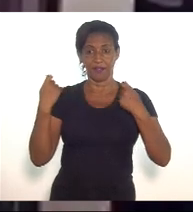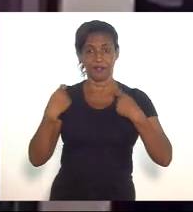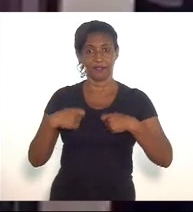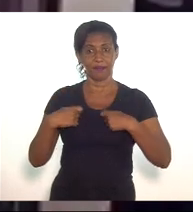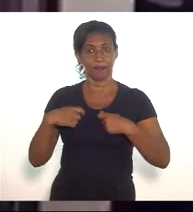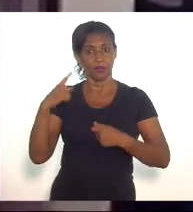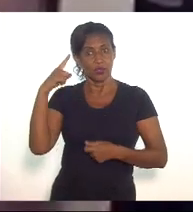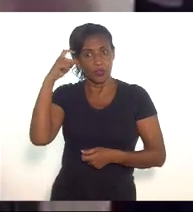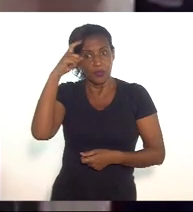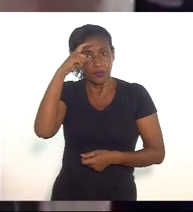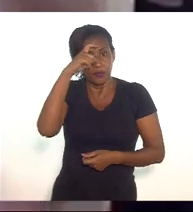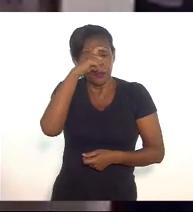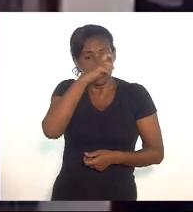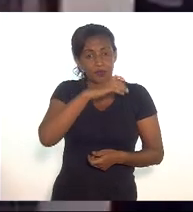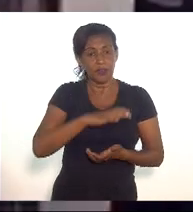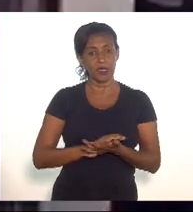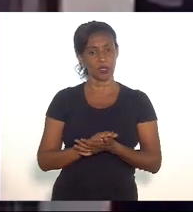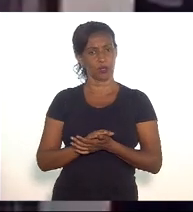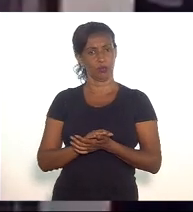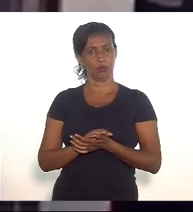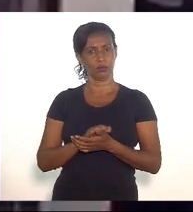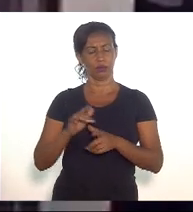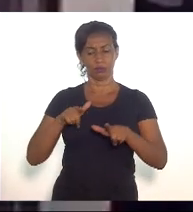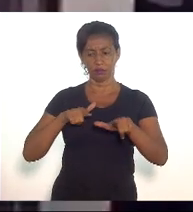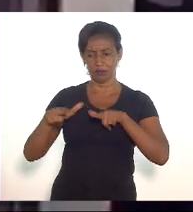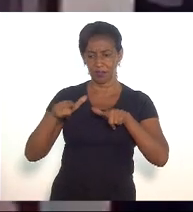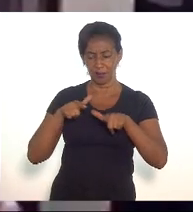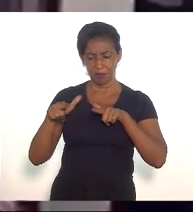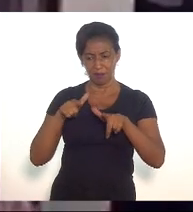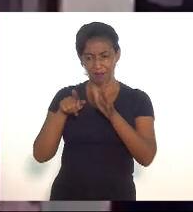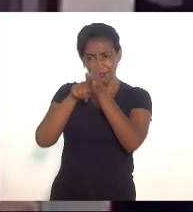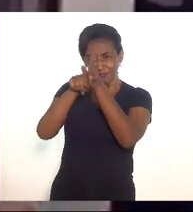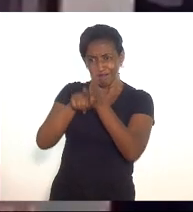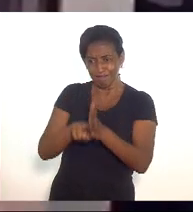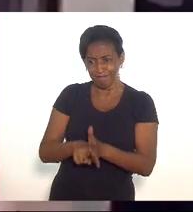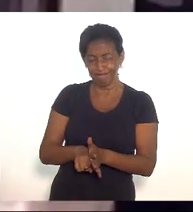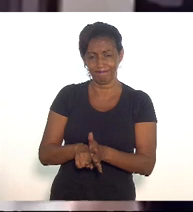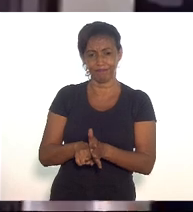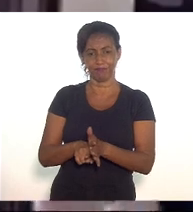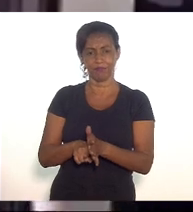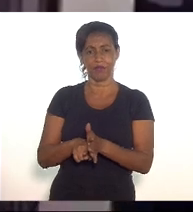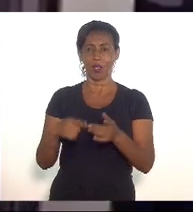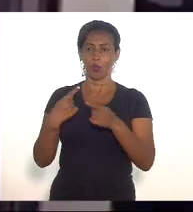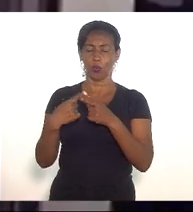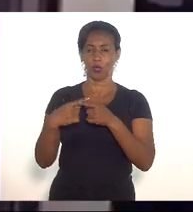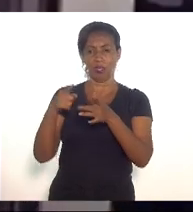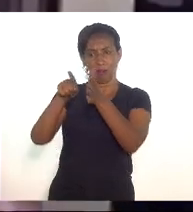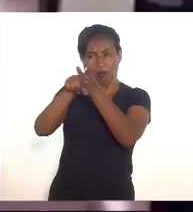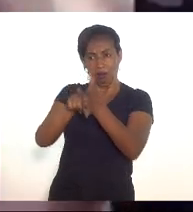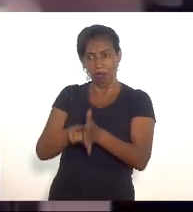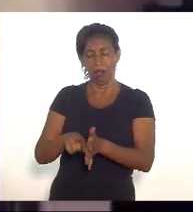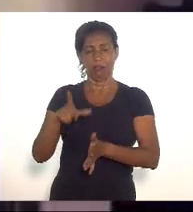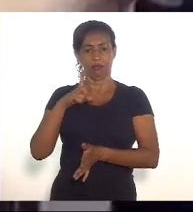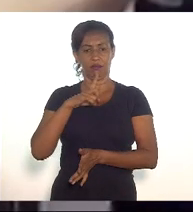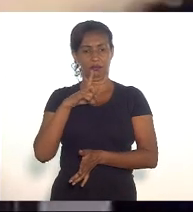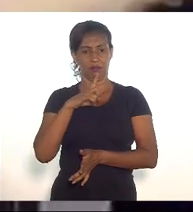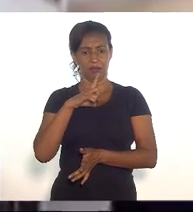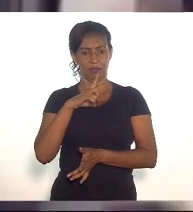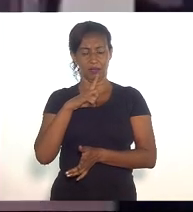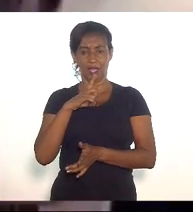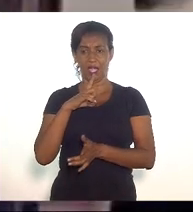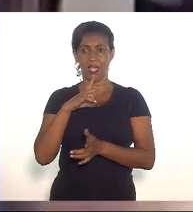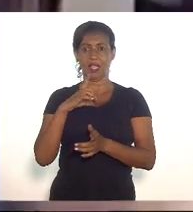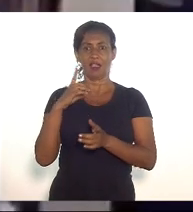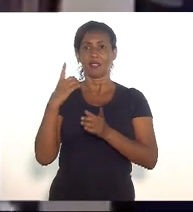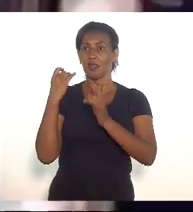difícil nós elaborarmos o diagnóstico. Porque o diagnóstico ele tem uma parte, digamos, que são